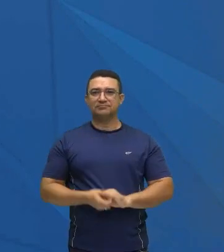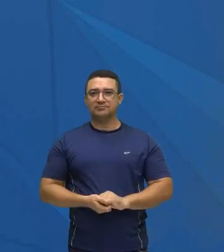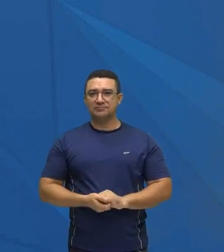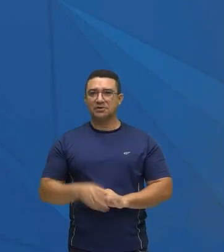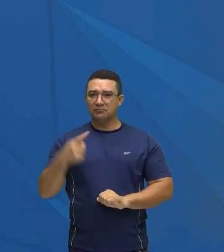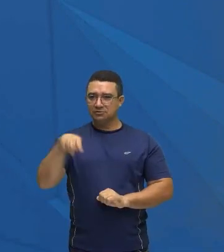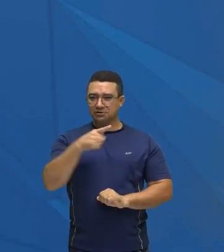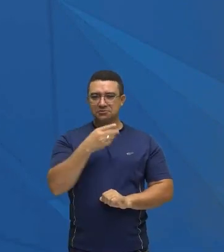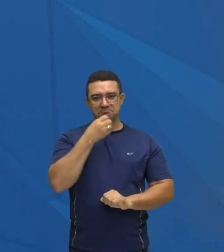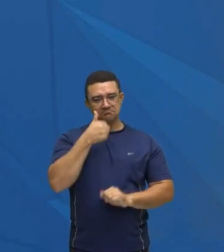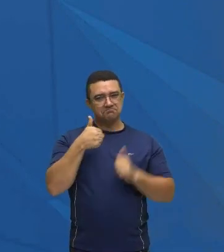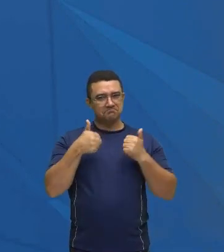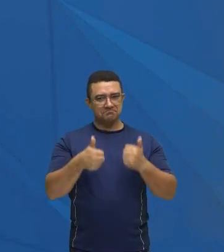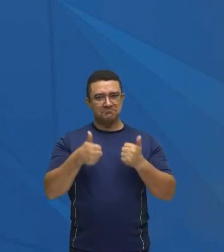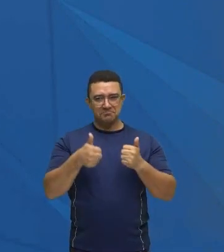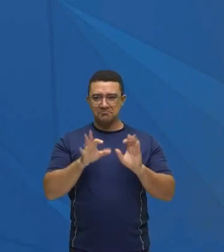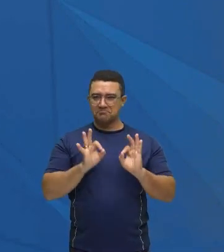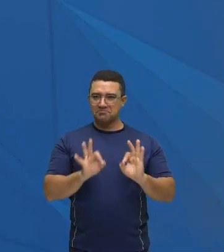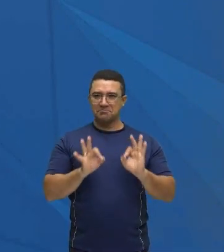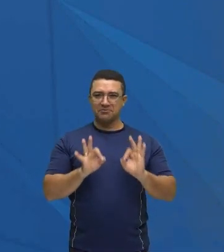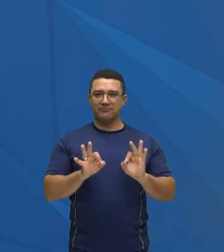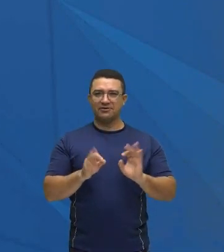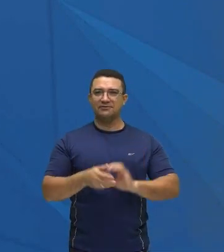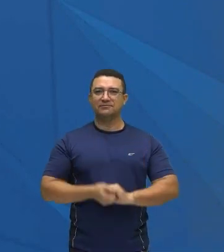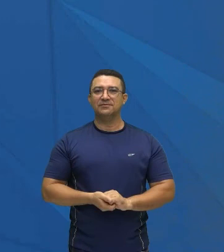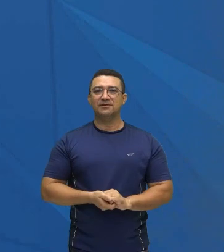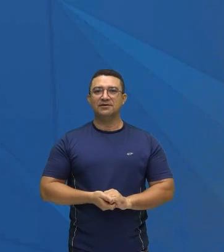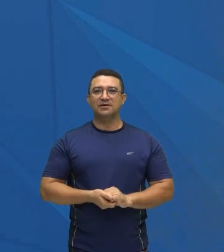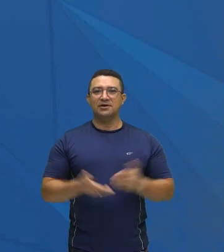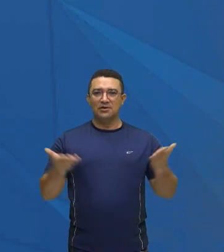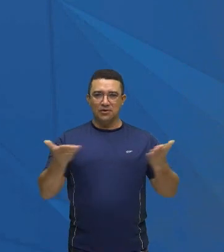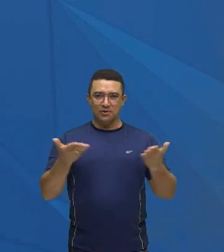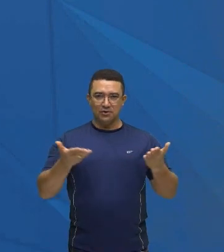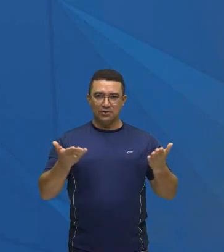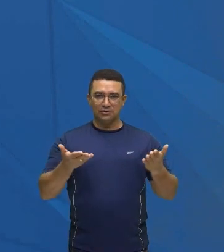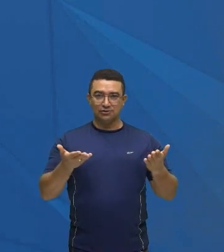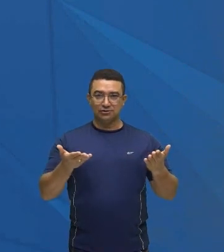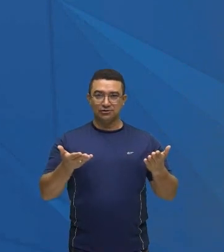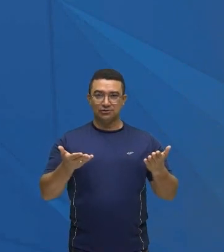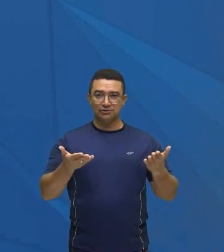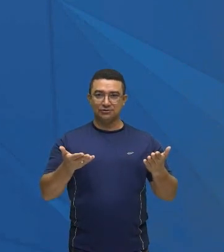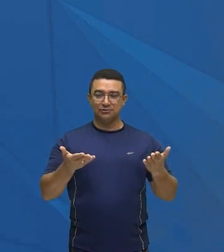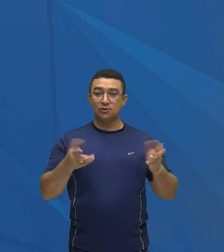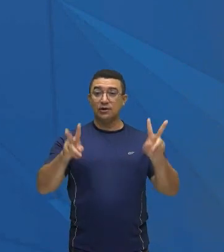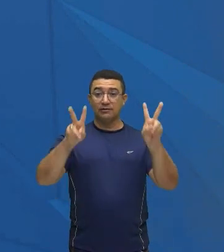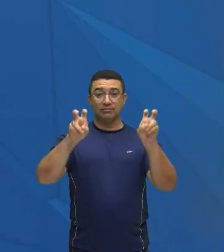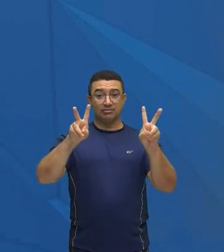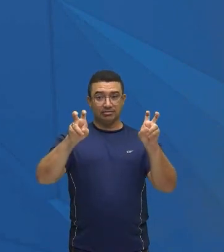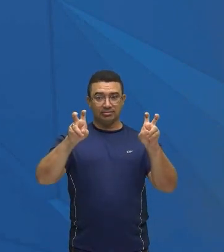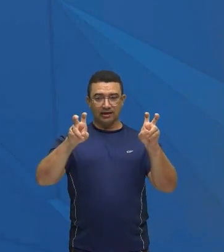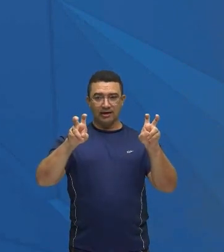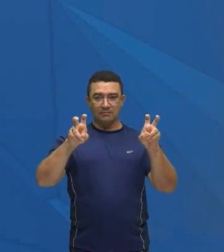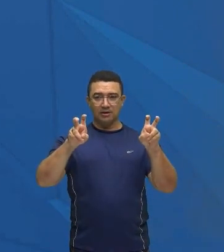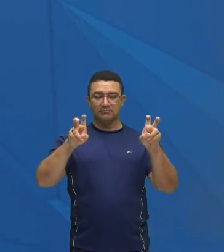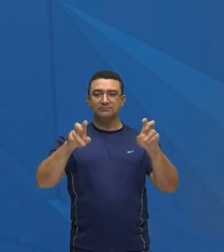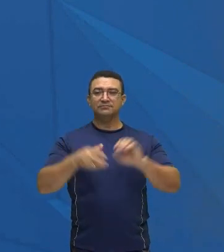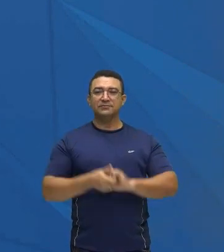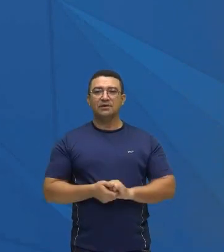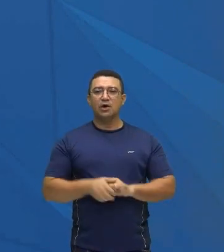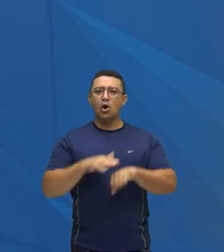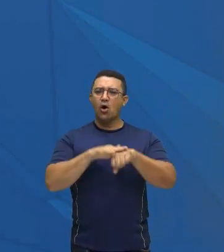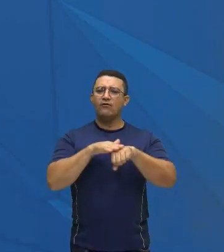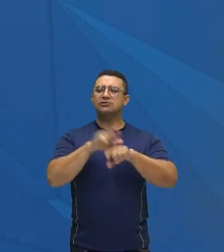cumpriram todos os nossos acordos. Hoje no nosso tema do Espia Essa Conversa, a gente conversou,